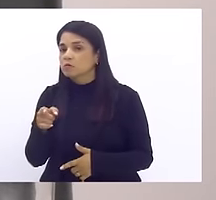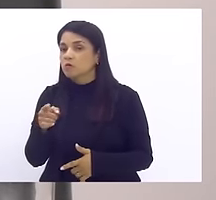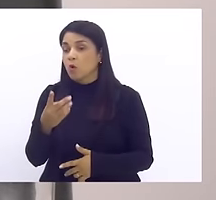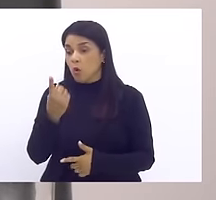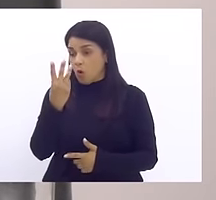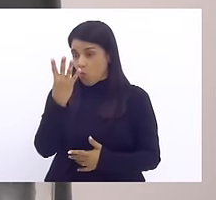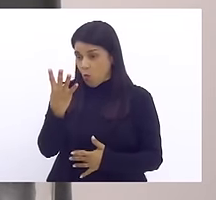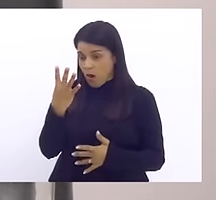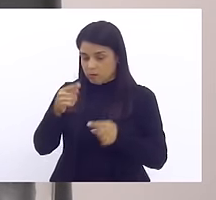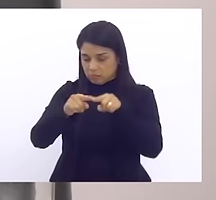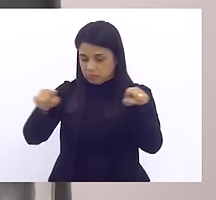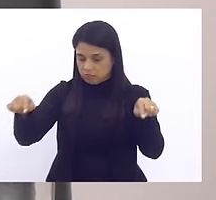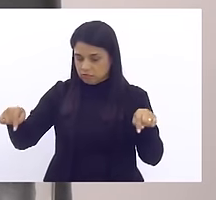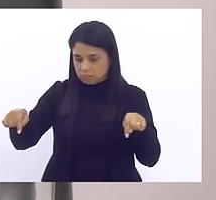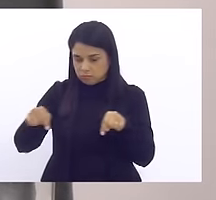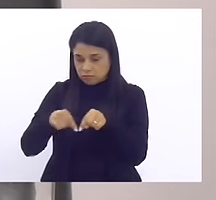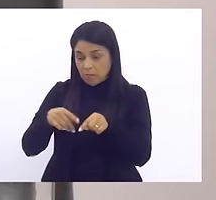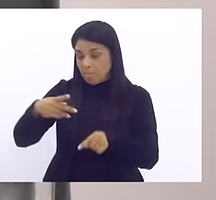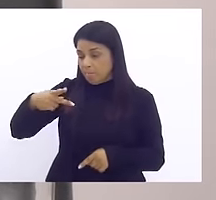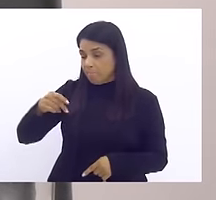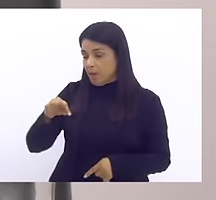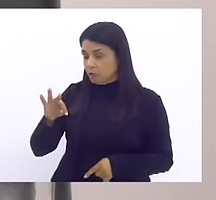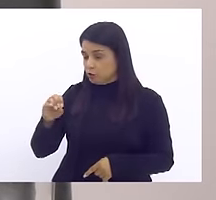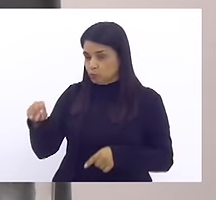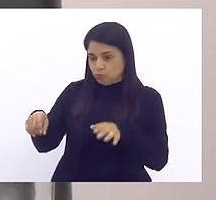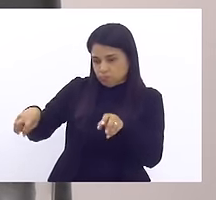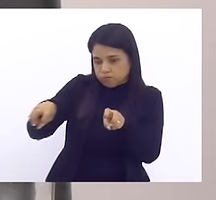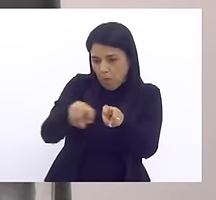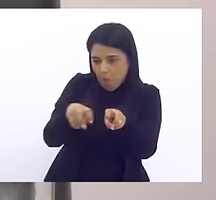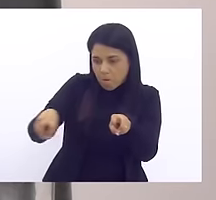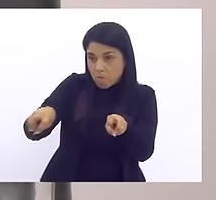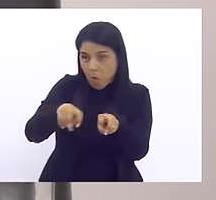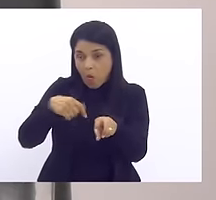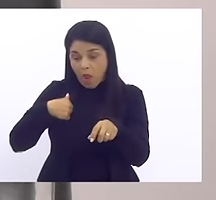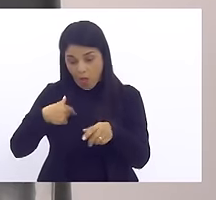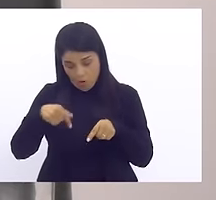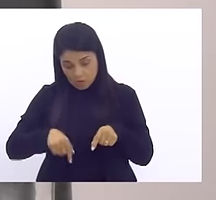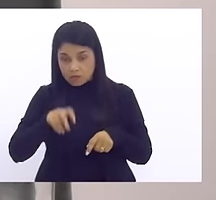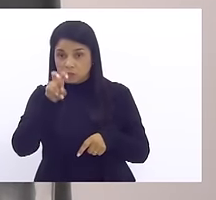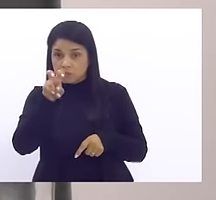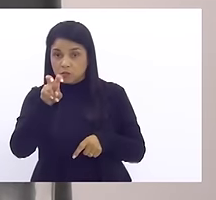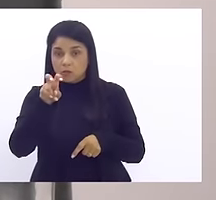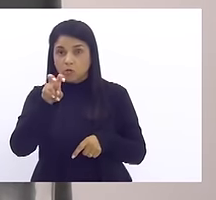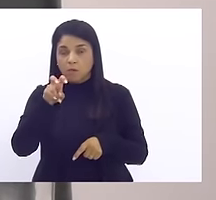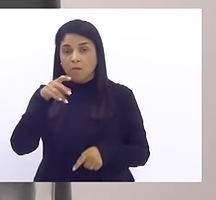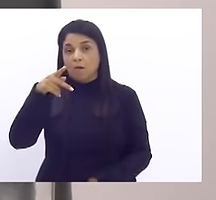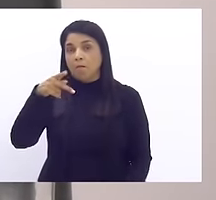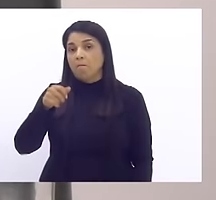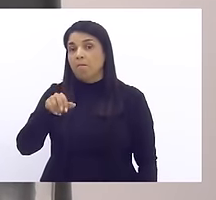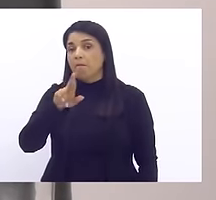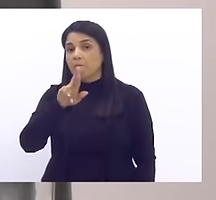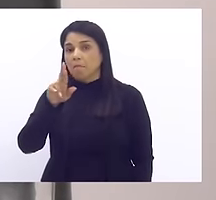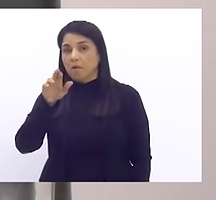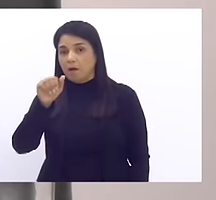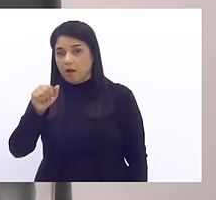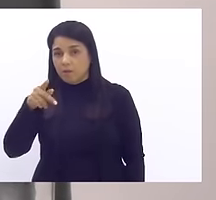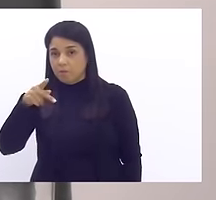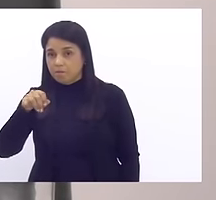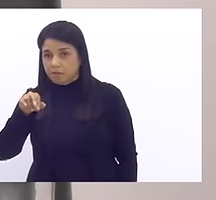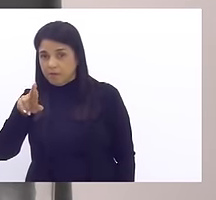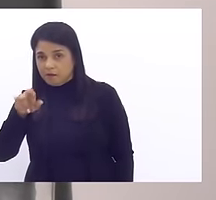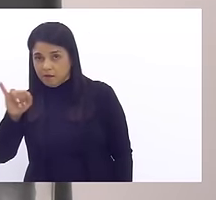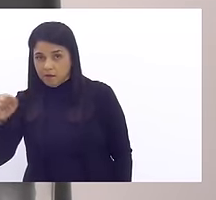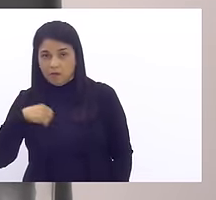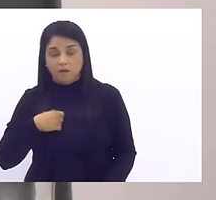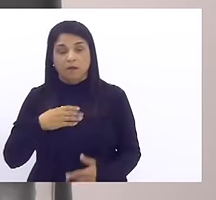partes aqui em mãos eu tenho conhecimento de cinco Barra do Piraí não faz parte Campo